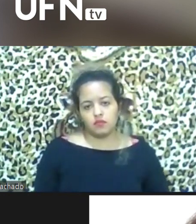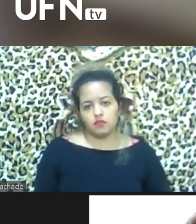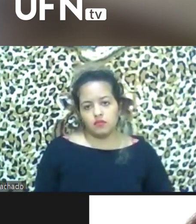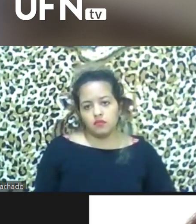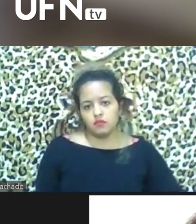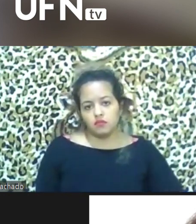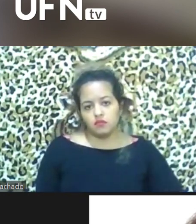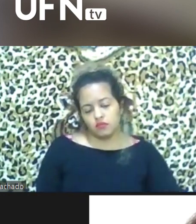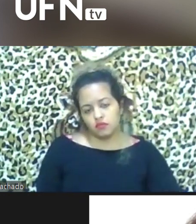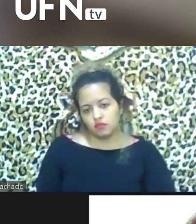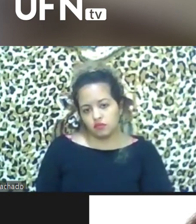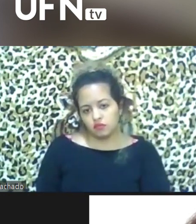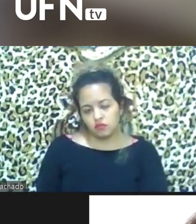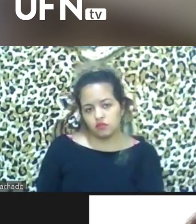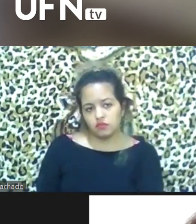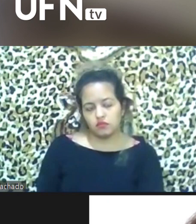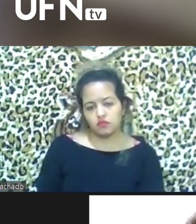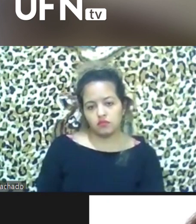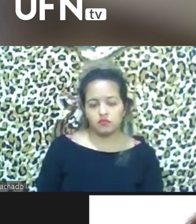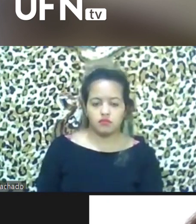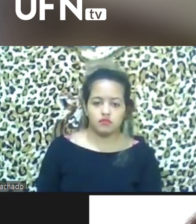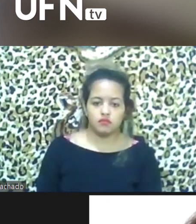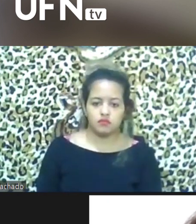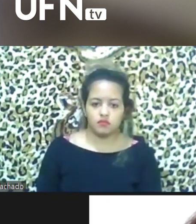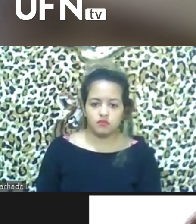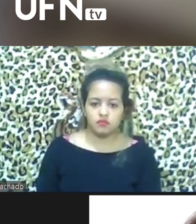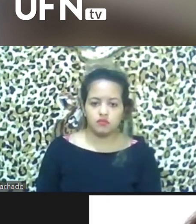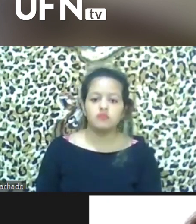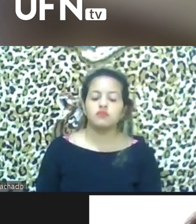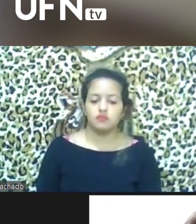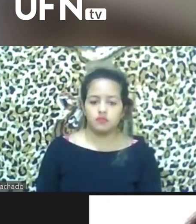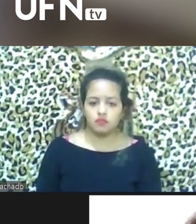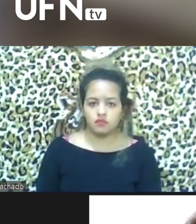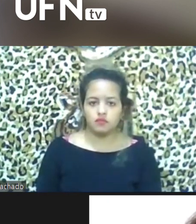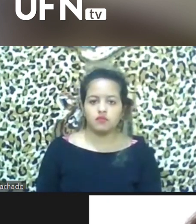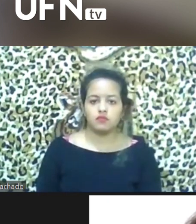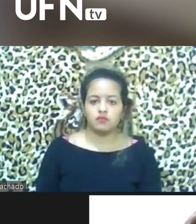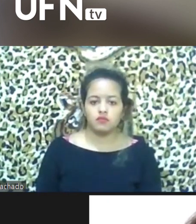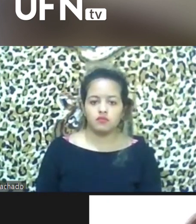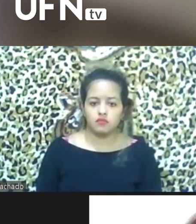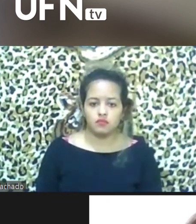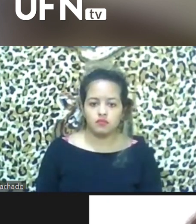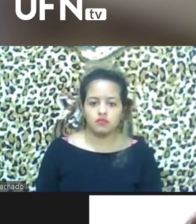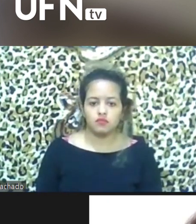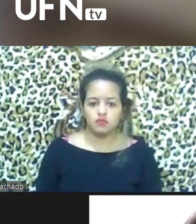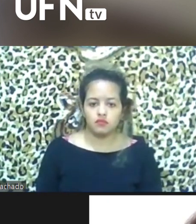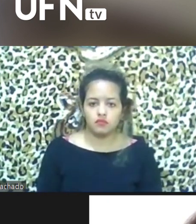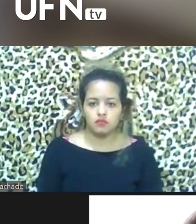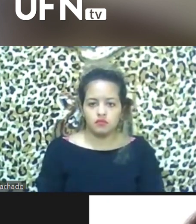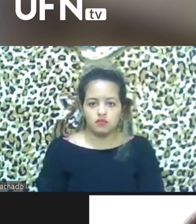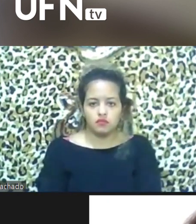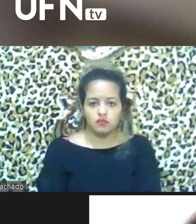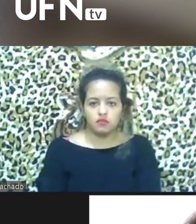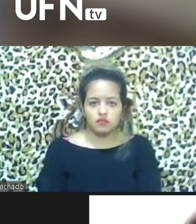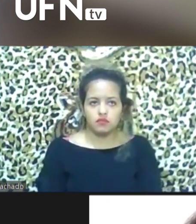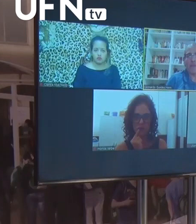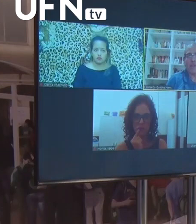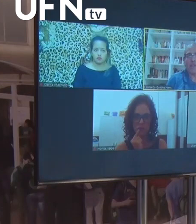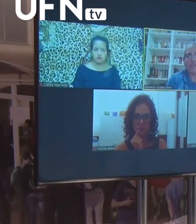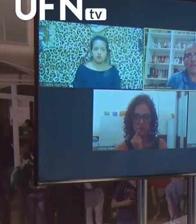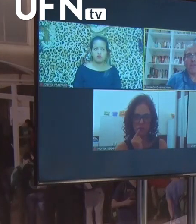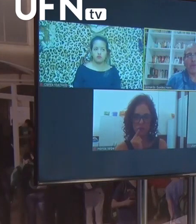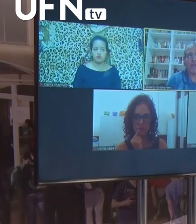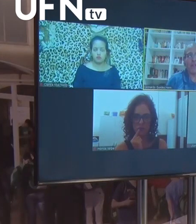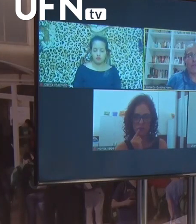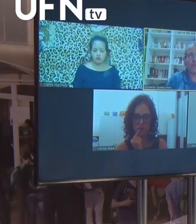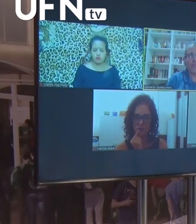pessoa negra possa ser daquela profissão. Então pensa algo inconsciente fica na tua cabeça,